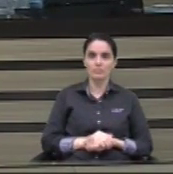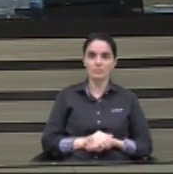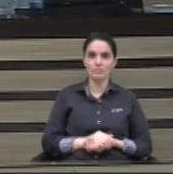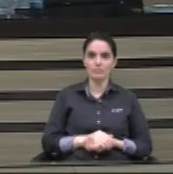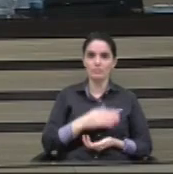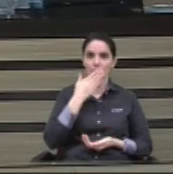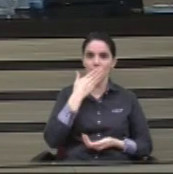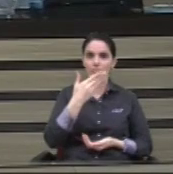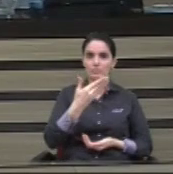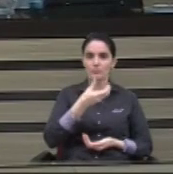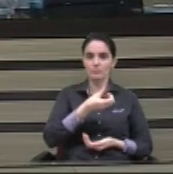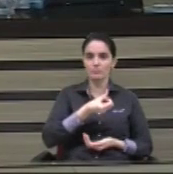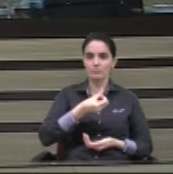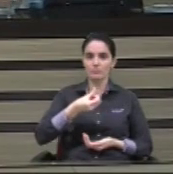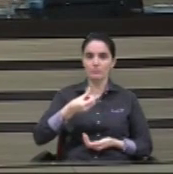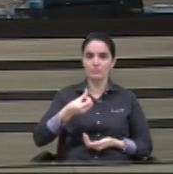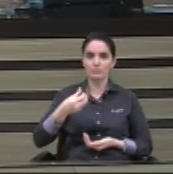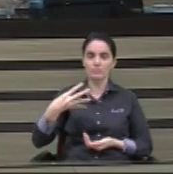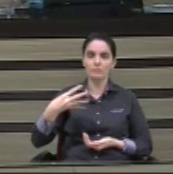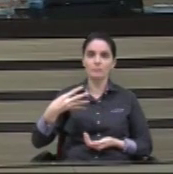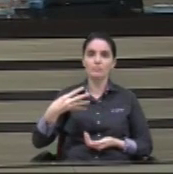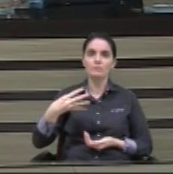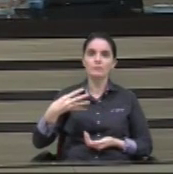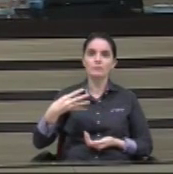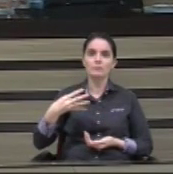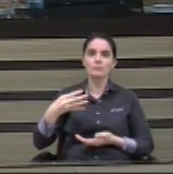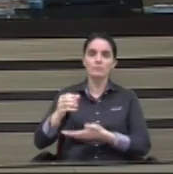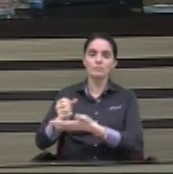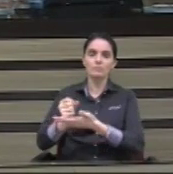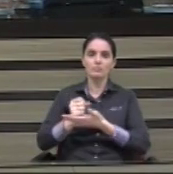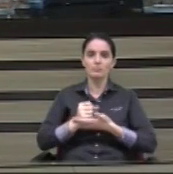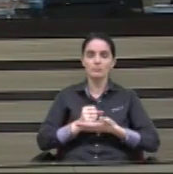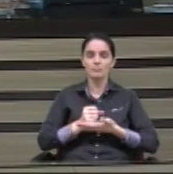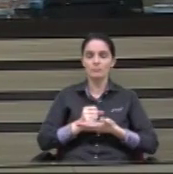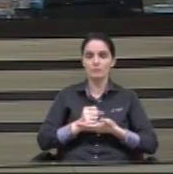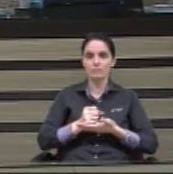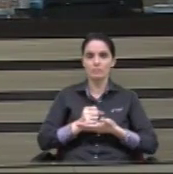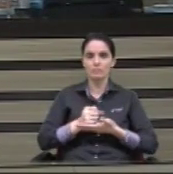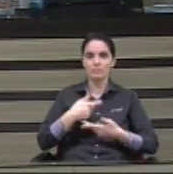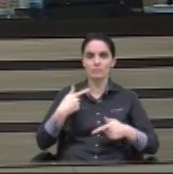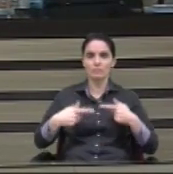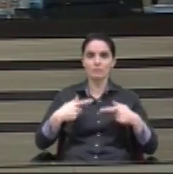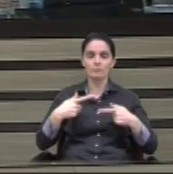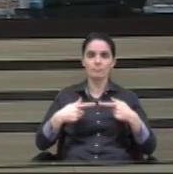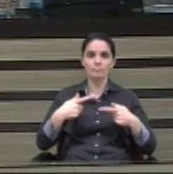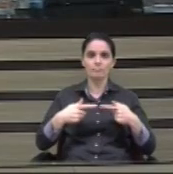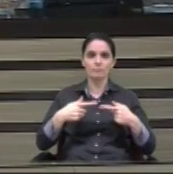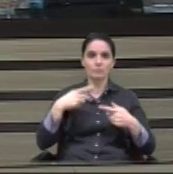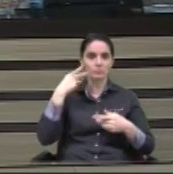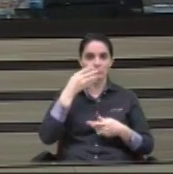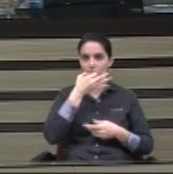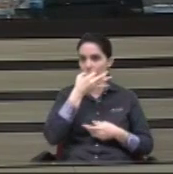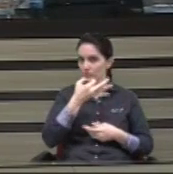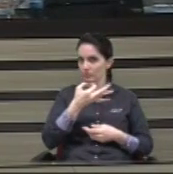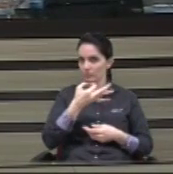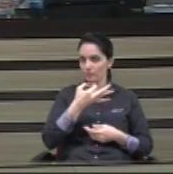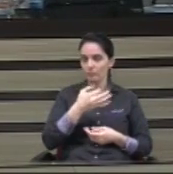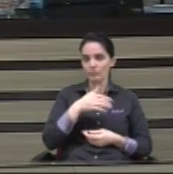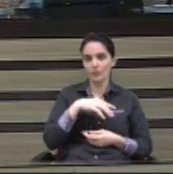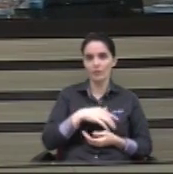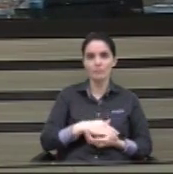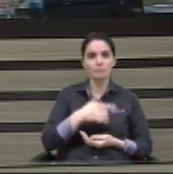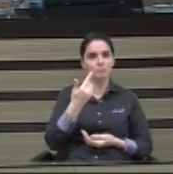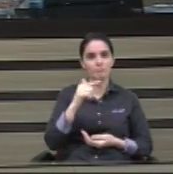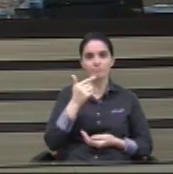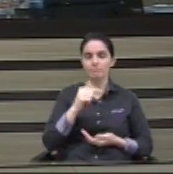O requerimento número 664 é recebido pela mesa diretora e colocado em discussão. Algum vereador deseja?